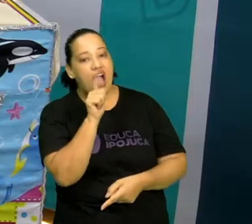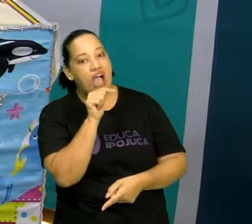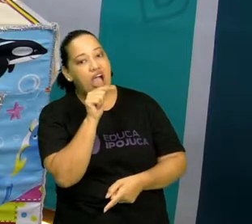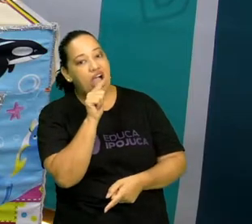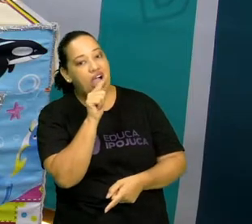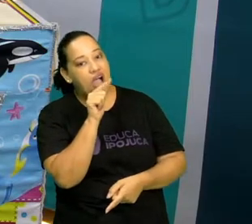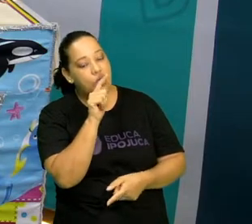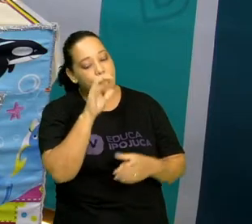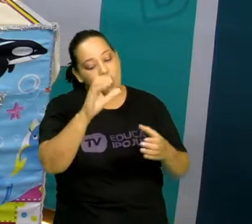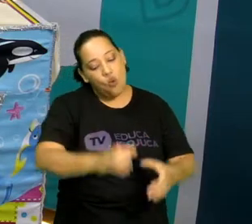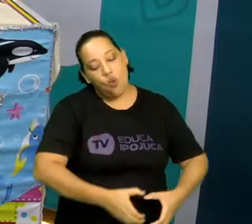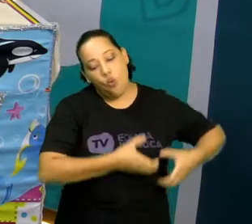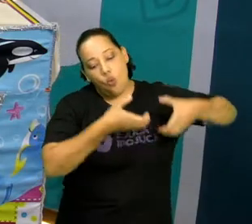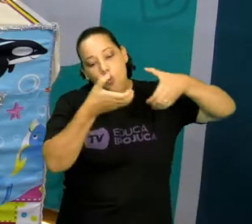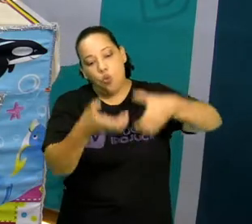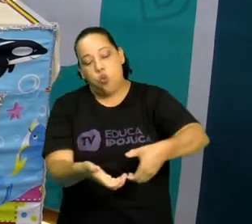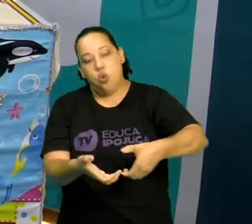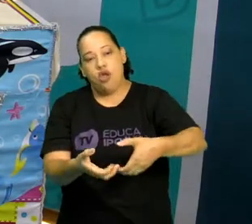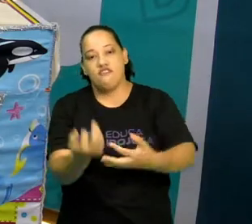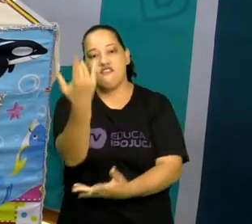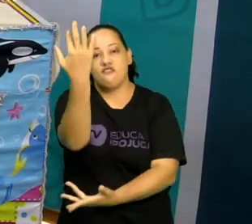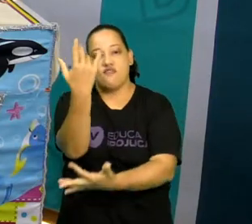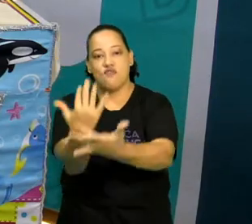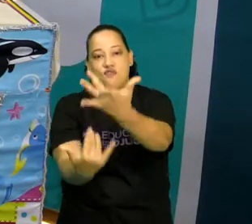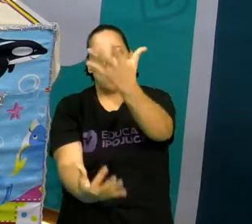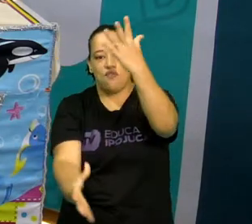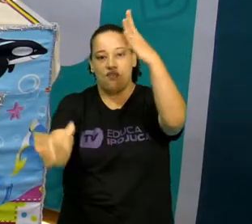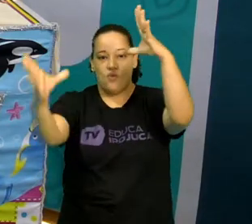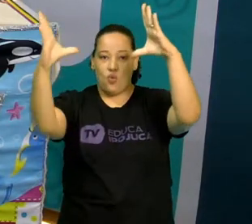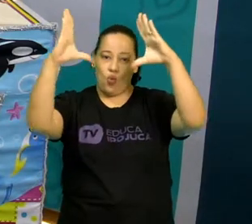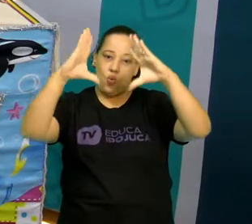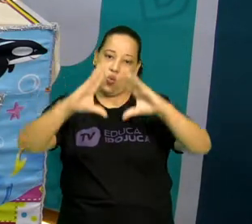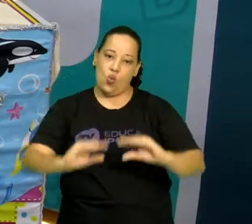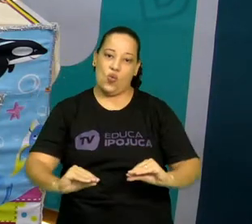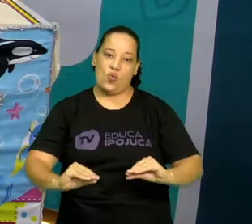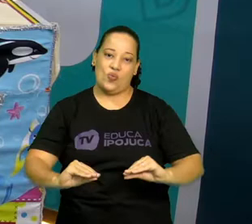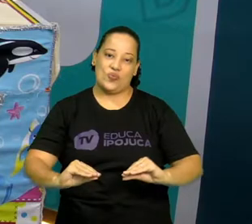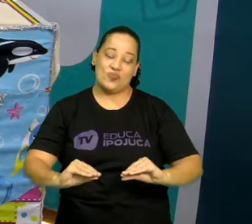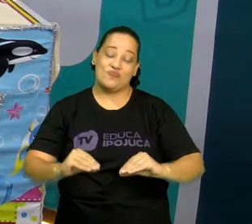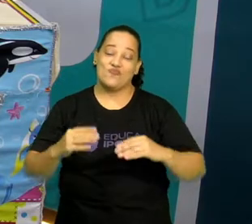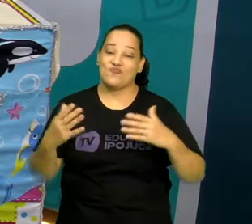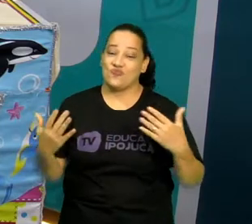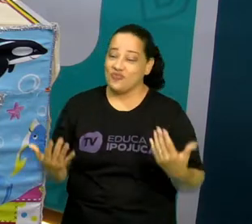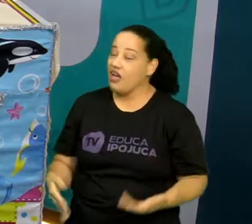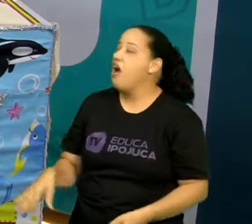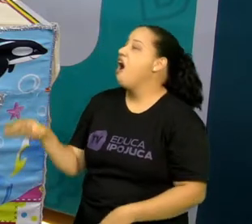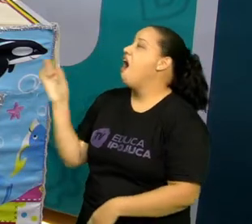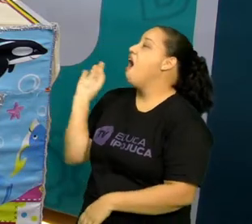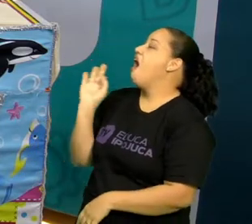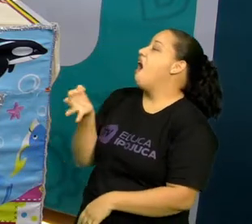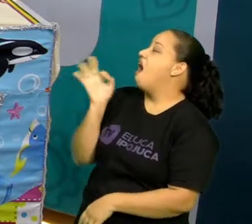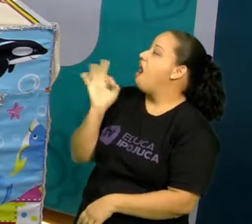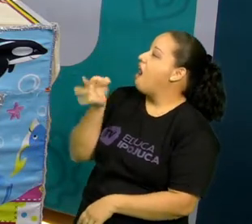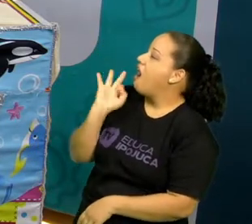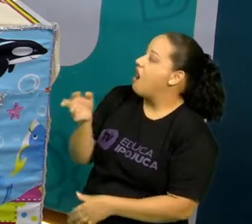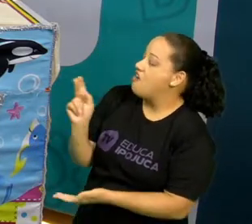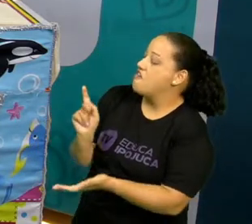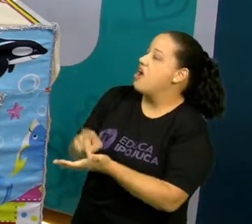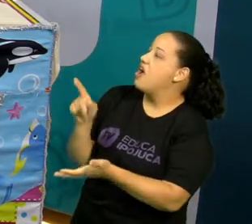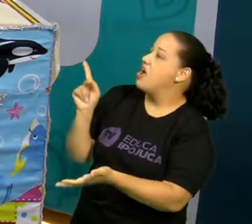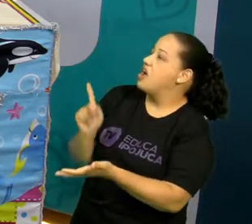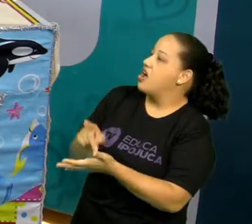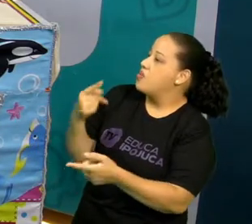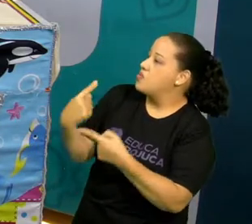e apaga o fogo. Verdade. É isso, leiturinha. A água é mais forte que o fogo. Isso